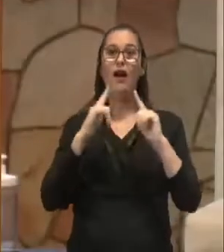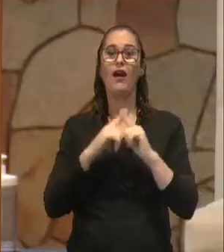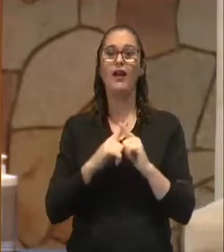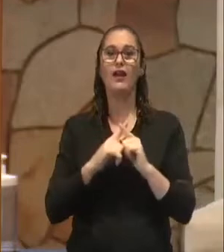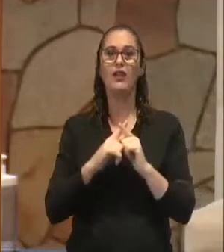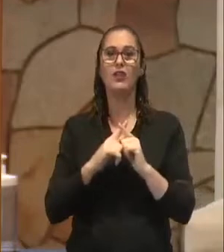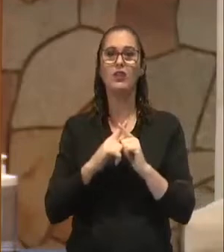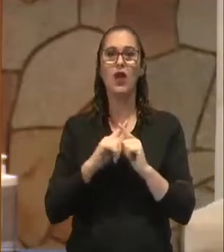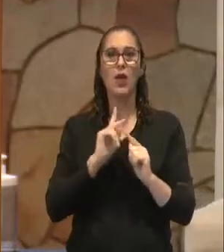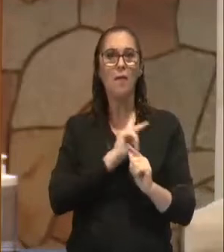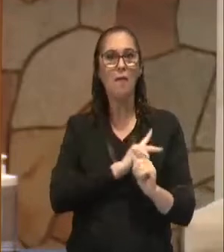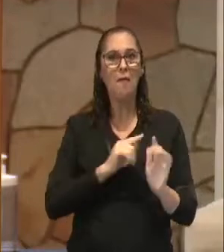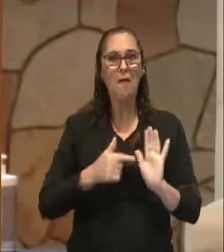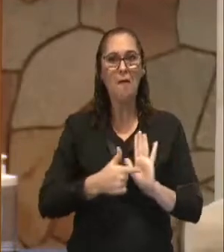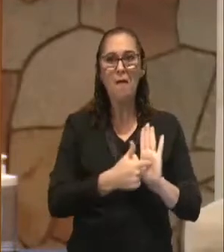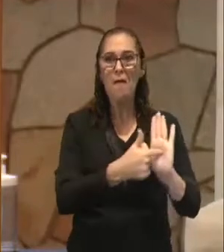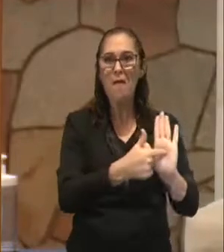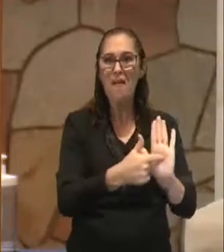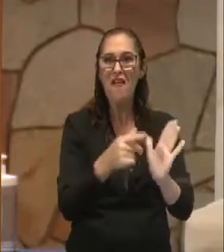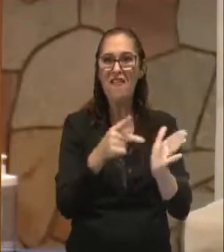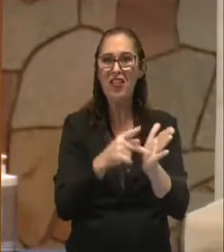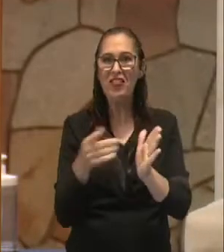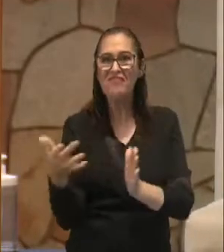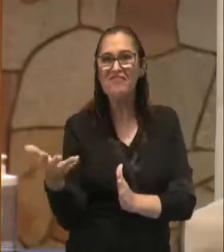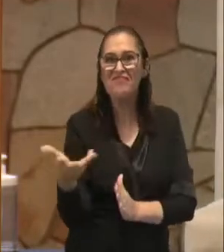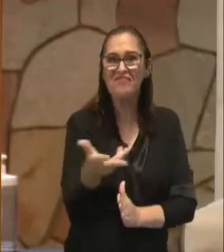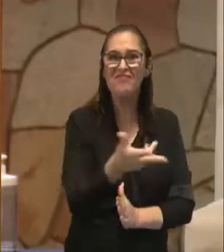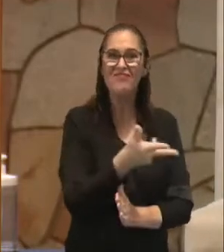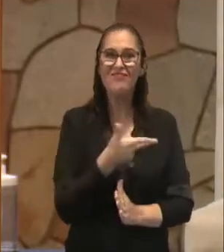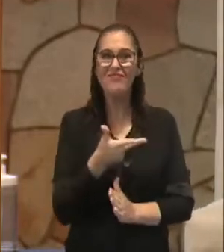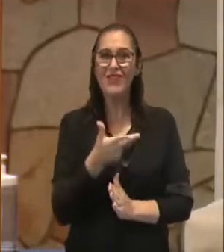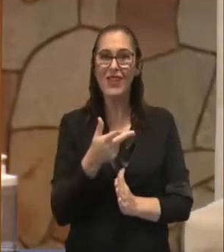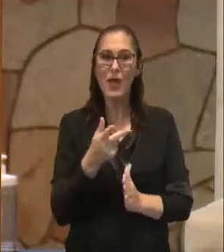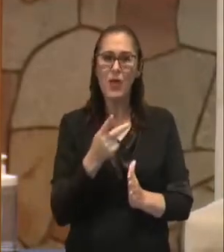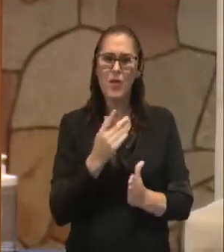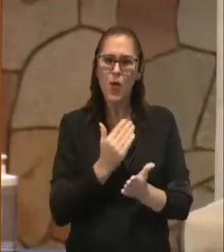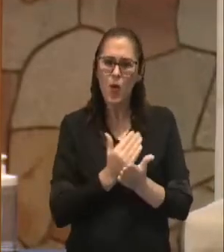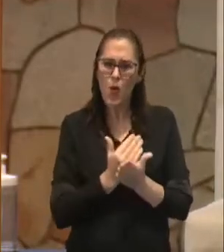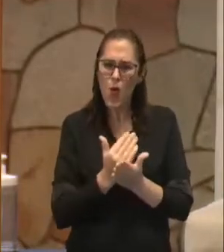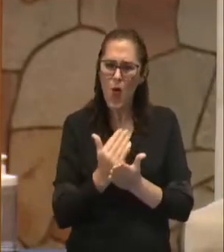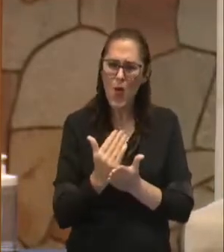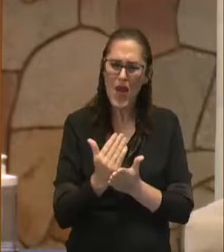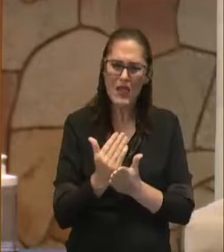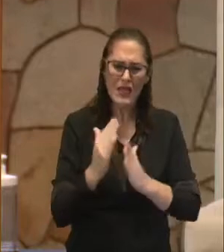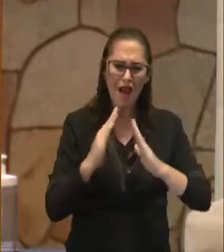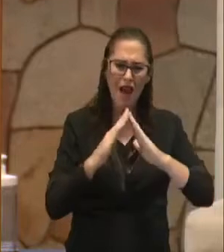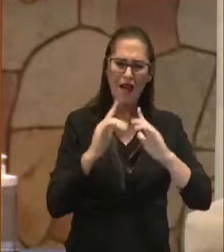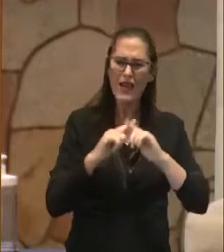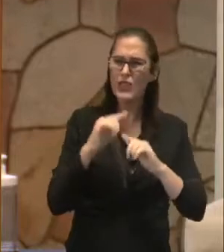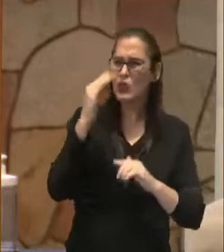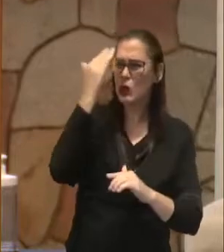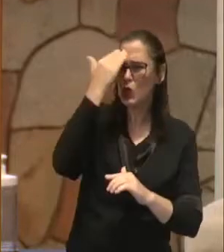verdades maravilhosas, Paulo começa a fazer a igreja compreender.